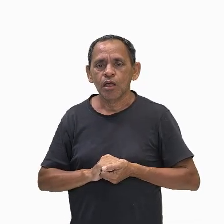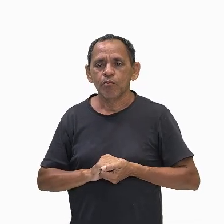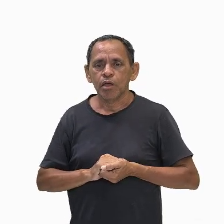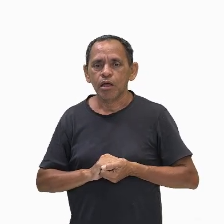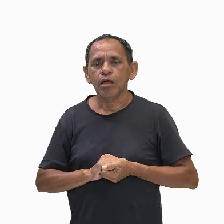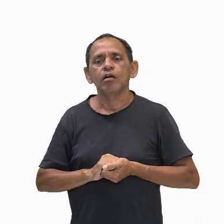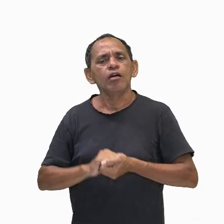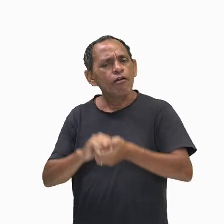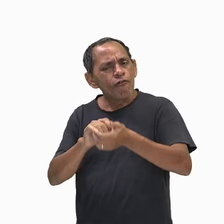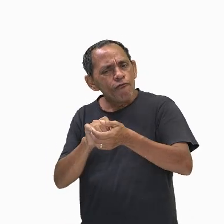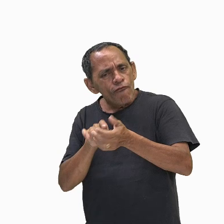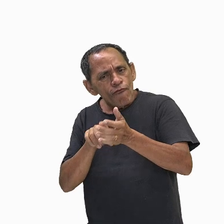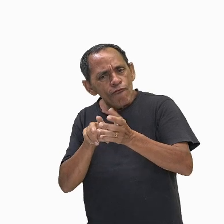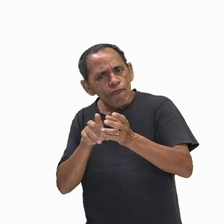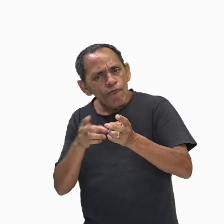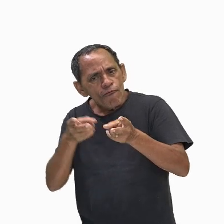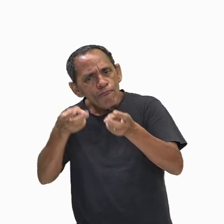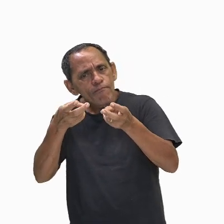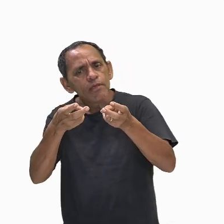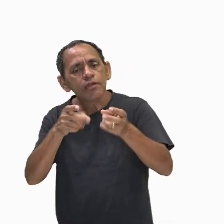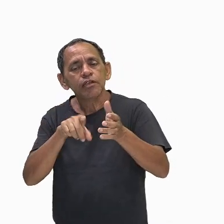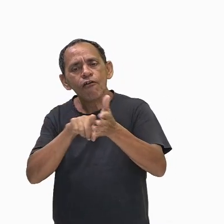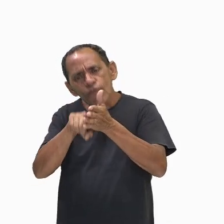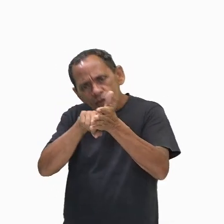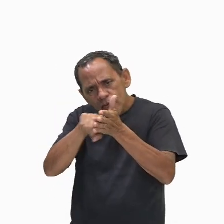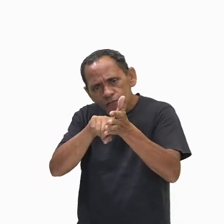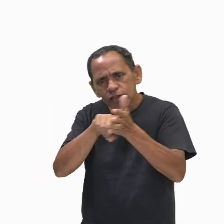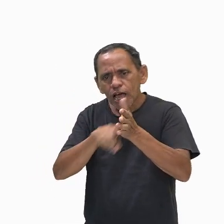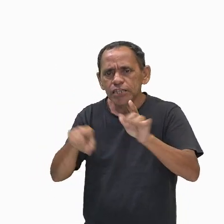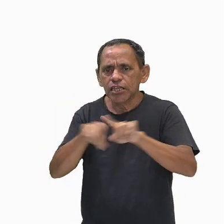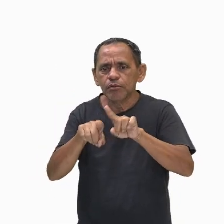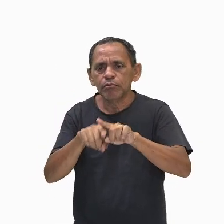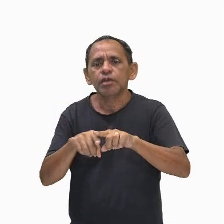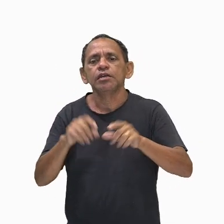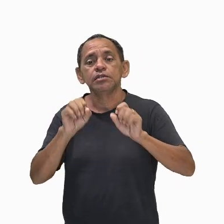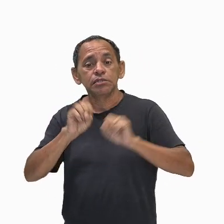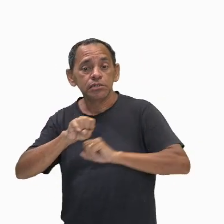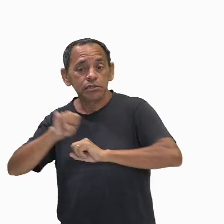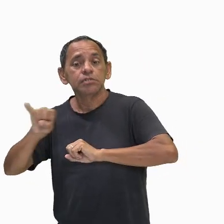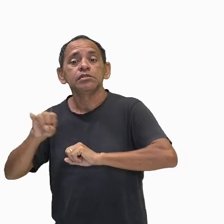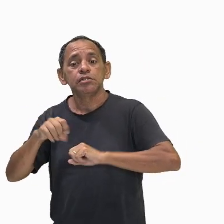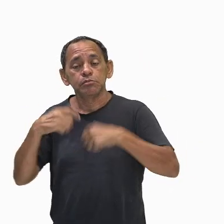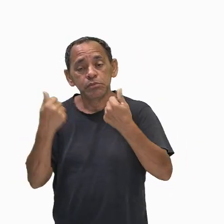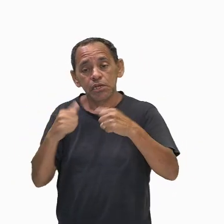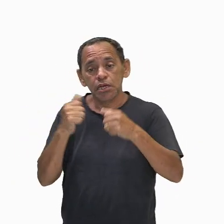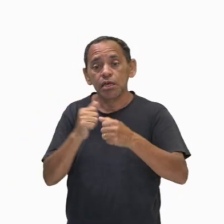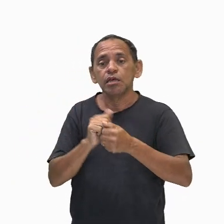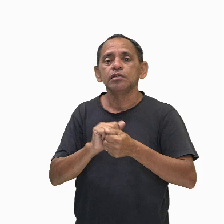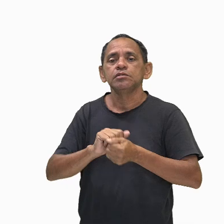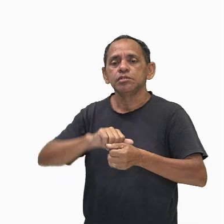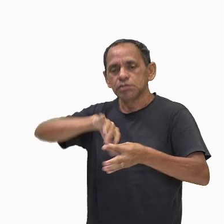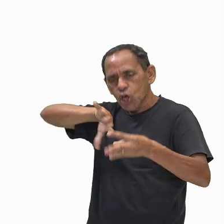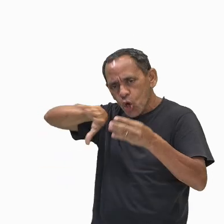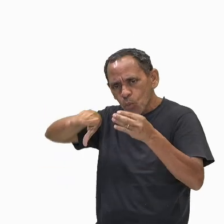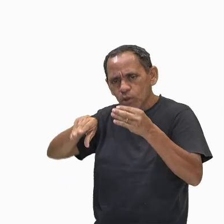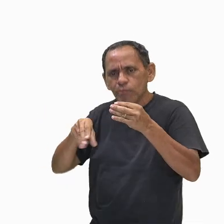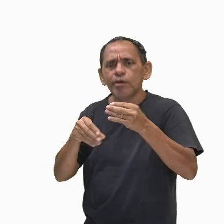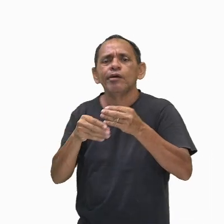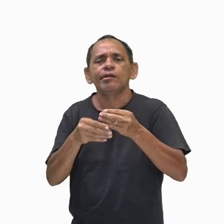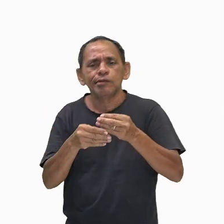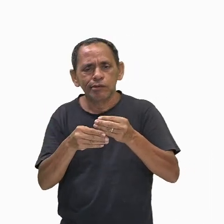saúde tanto da mãe quanto do bebê. É necessário também fazer a suplementação de ácido fólico e outros